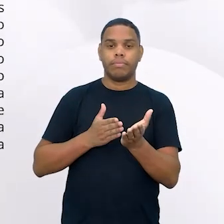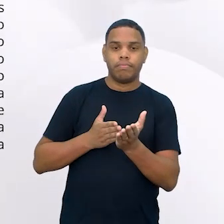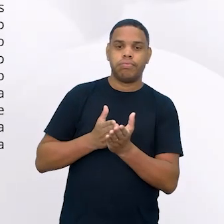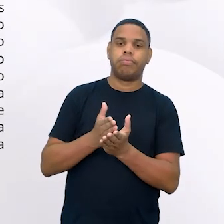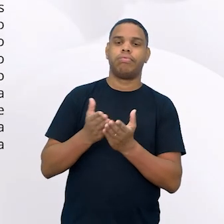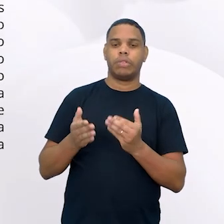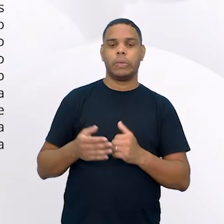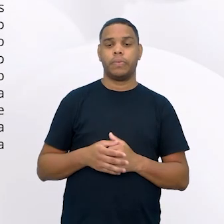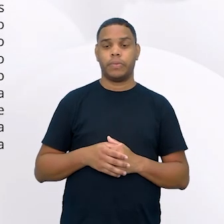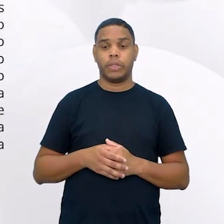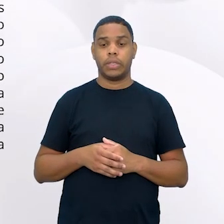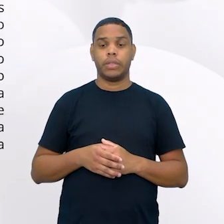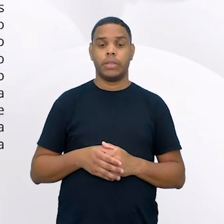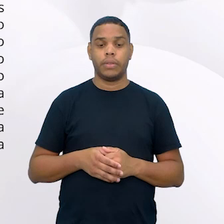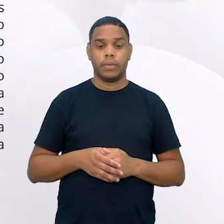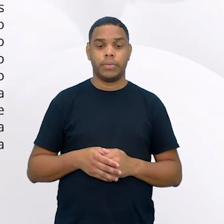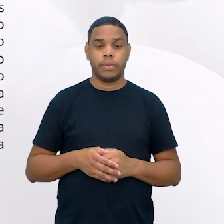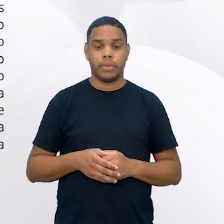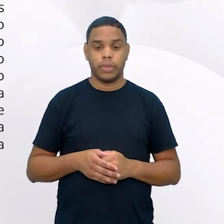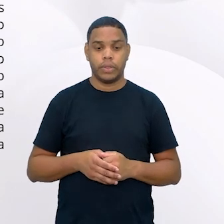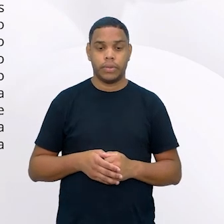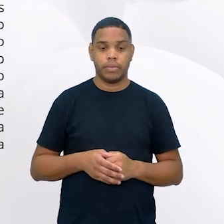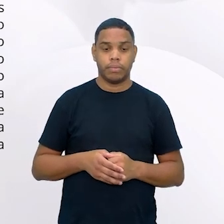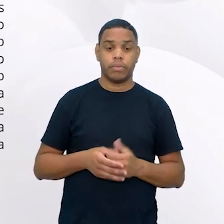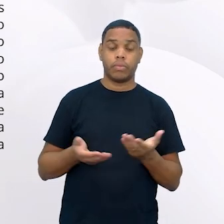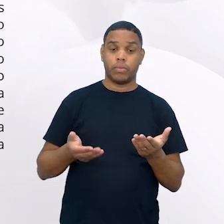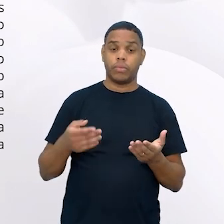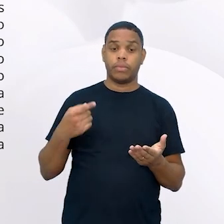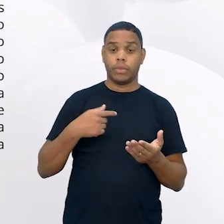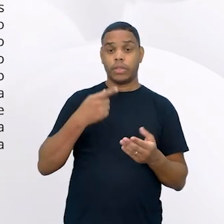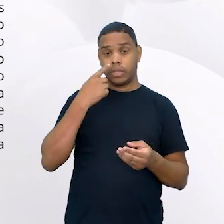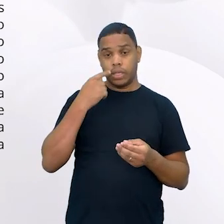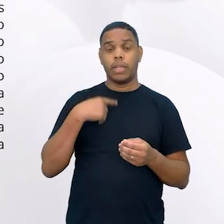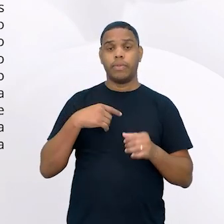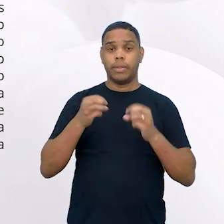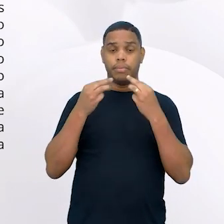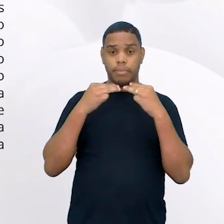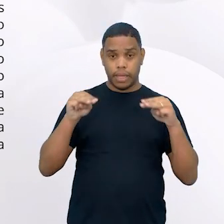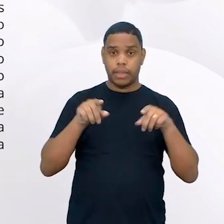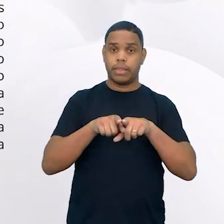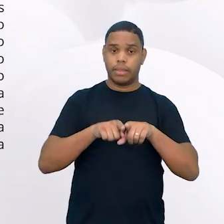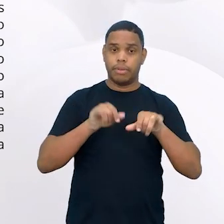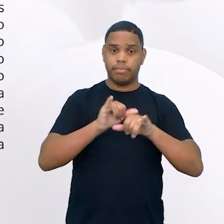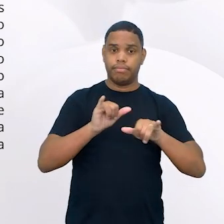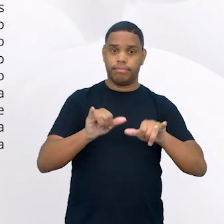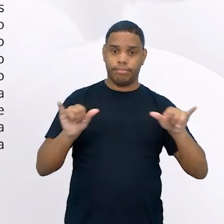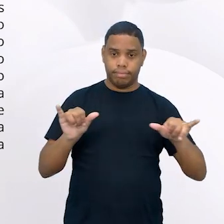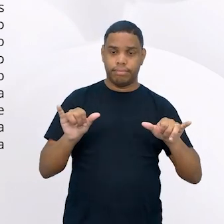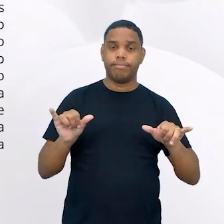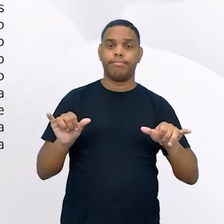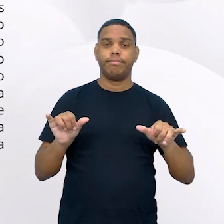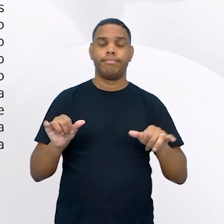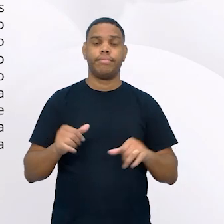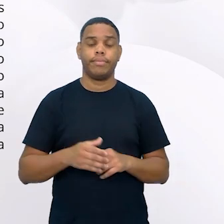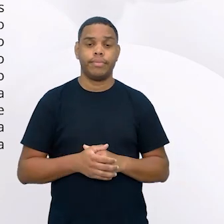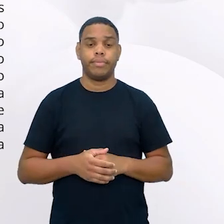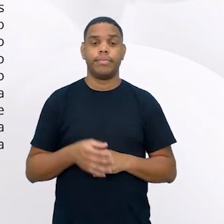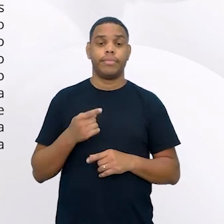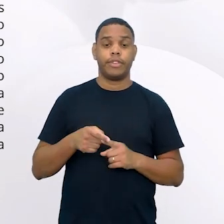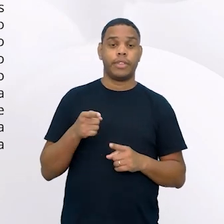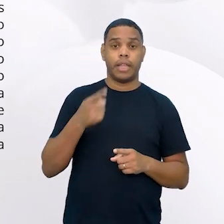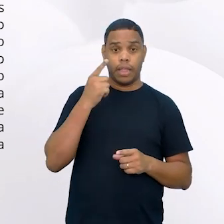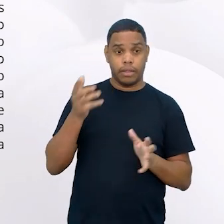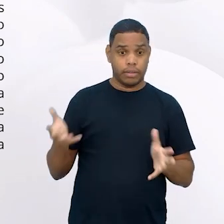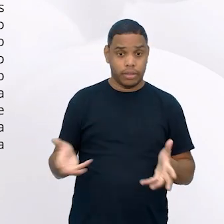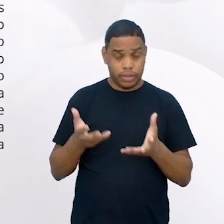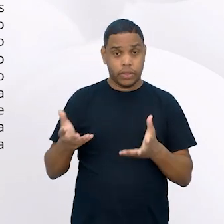né? E ela culpa muito ao marketing e à propaganda, porque ela nos